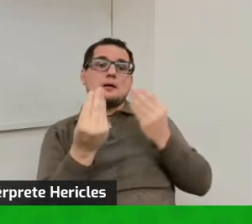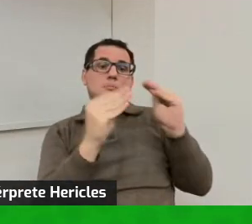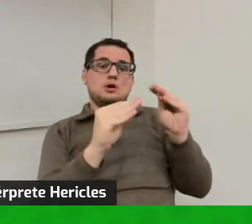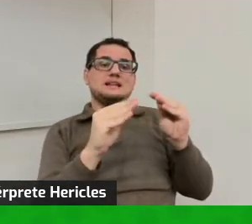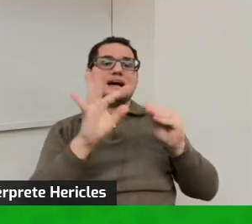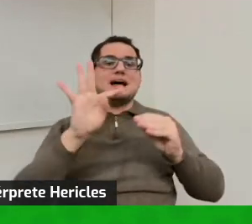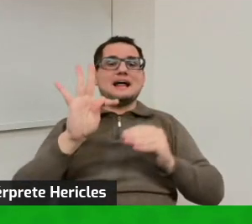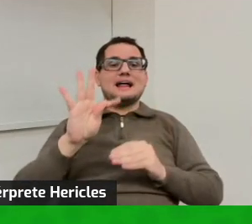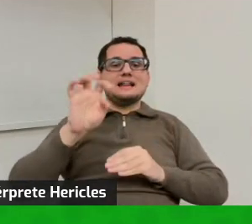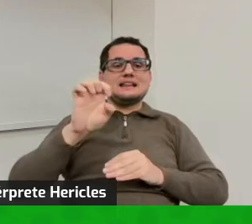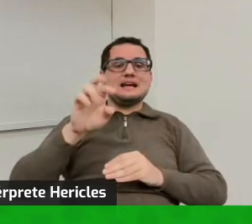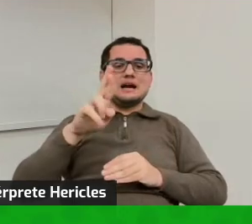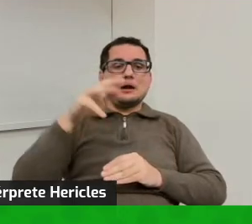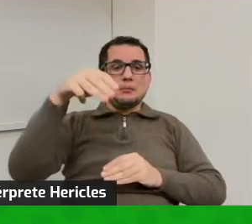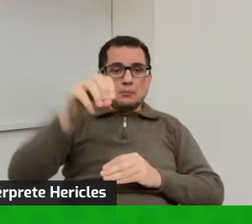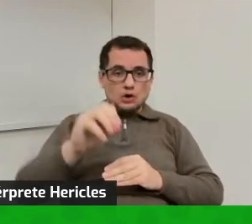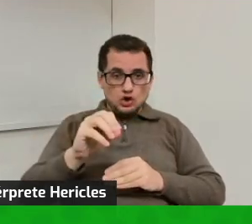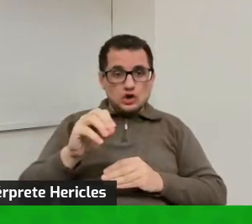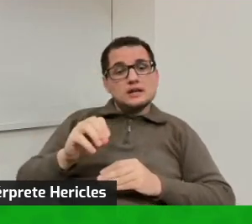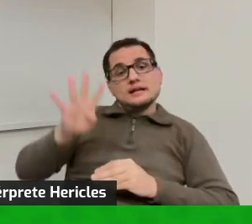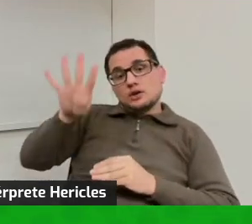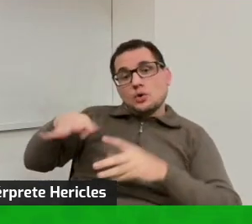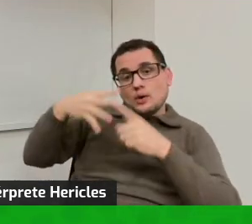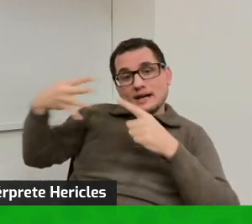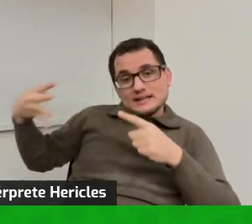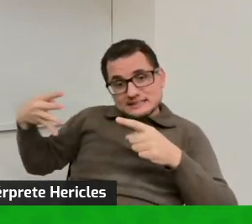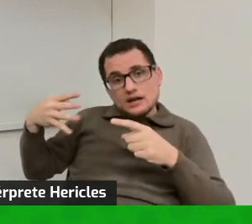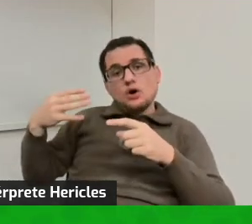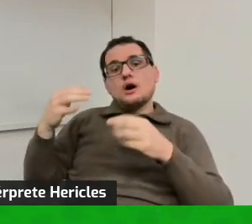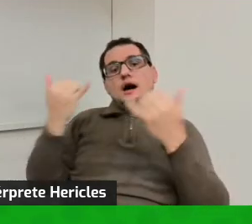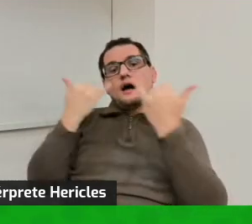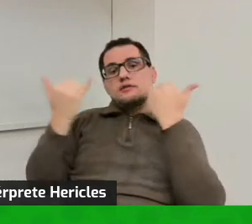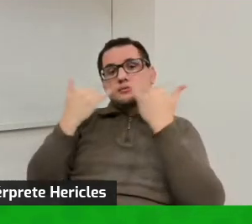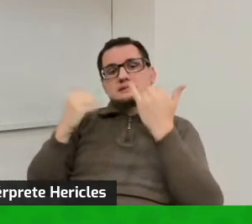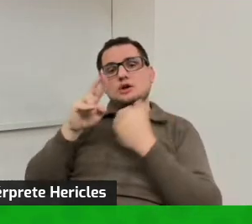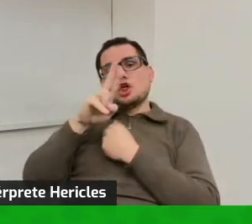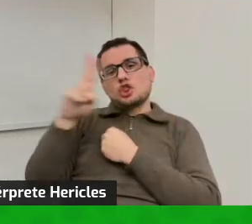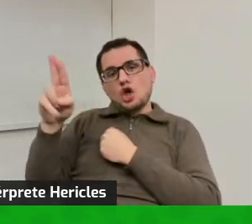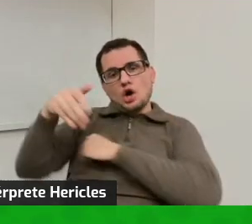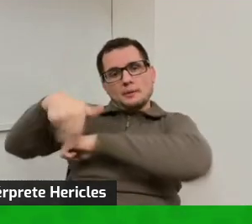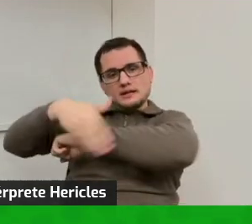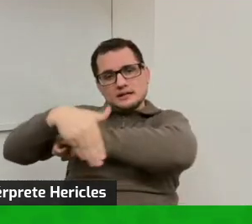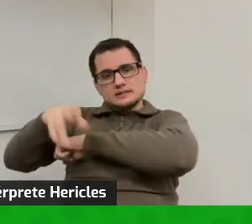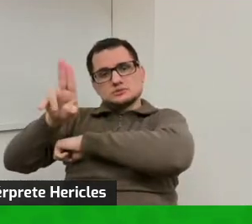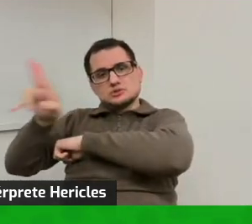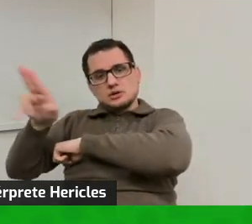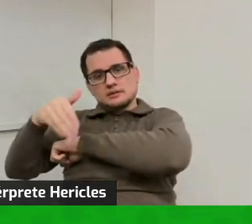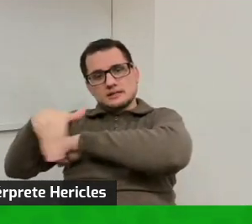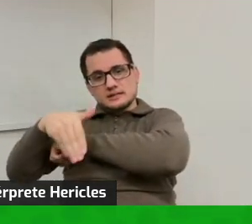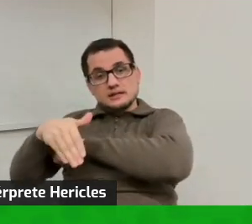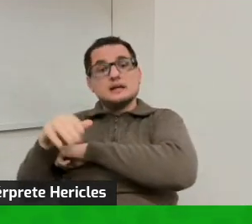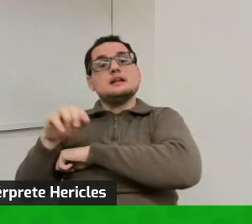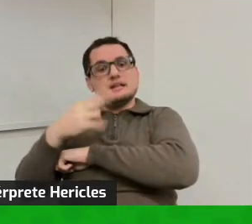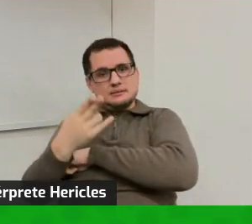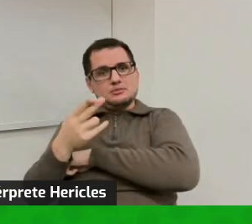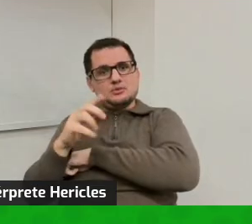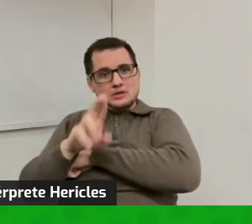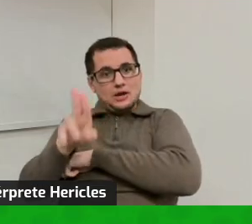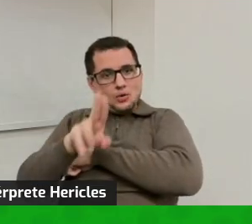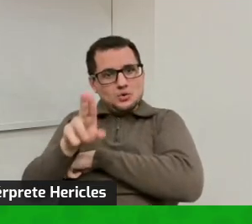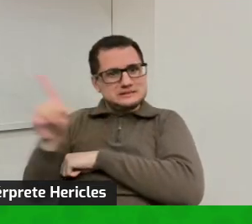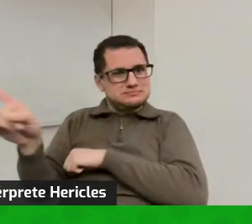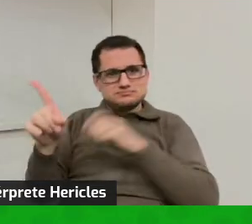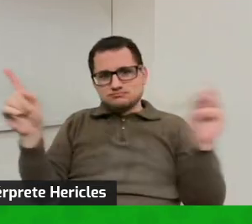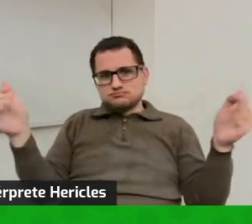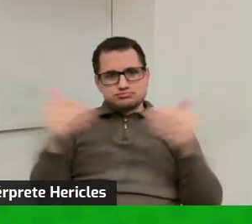com os dados e automaticamente, a hora que você mandar imprimir, vai sair um por funcionário. Então, o problema que ela resolve, aqui, quando